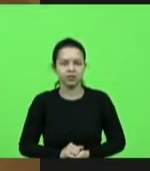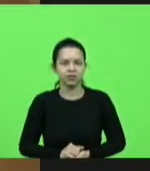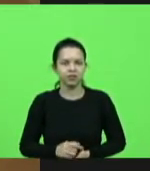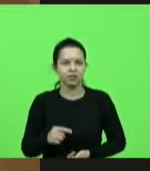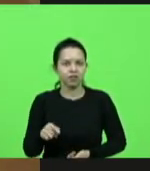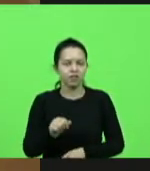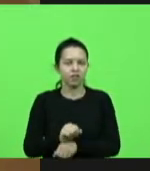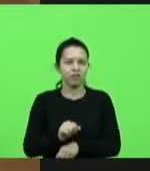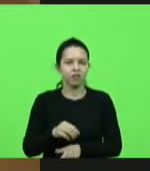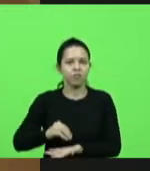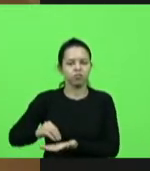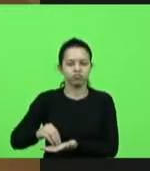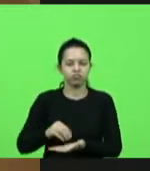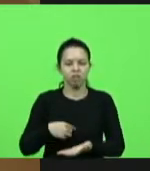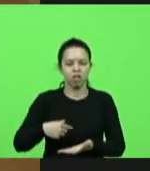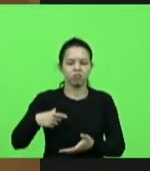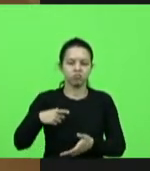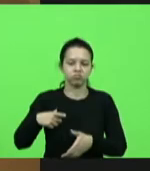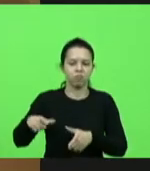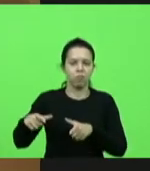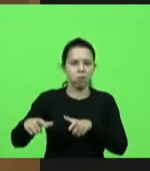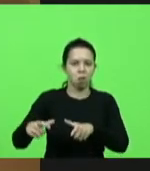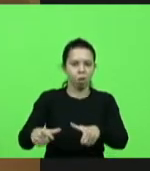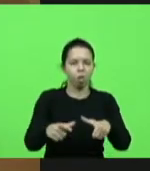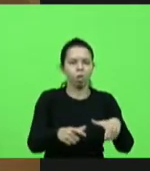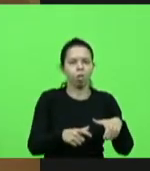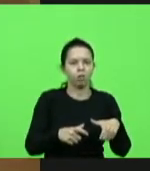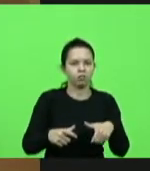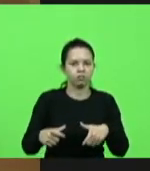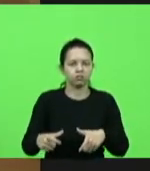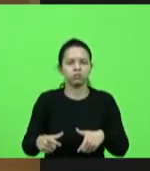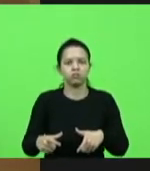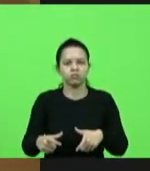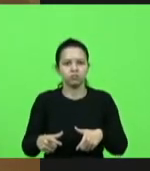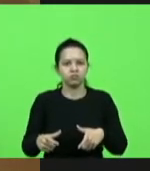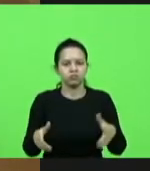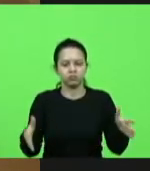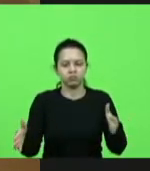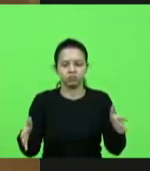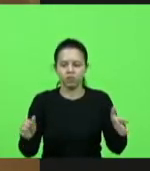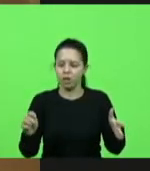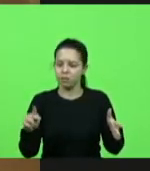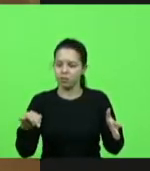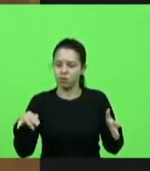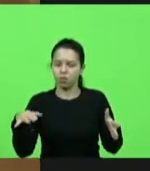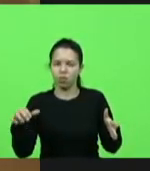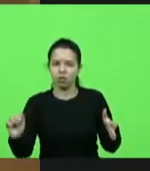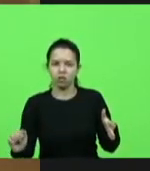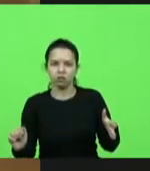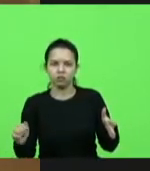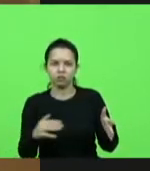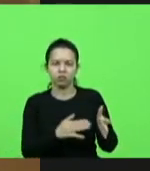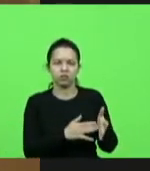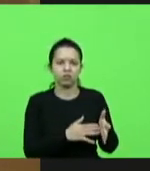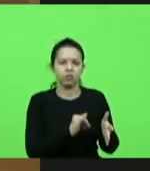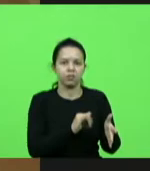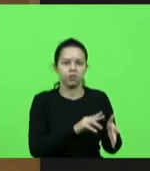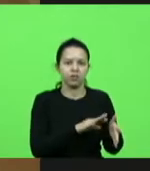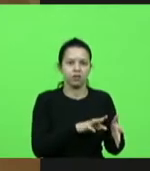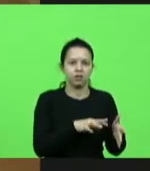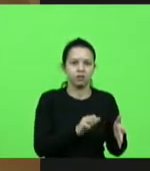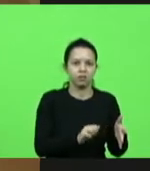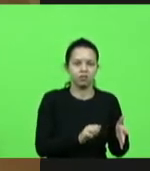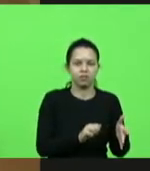de buracos na 470, nesse trecho entre Apiúna e Ibirá. Situação muito